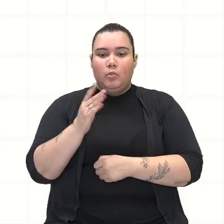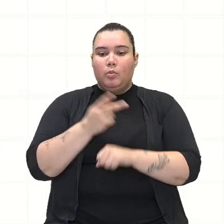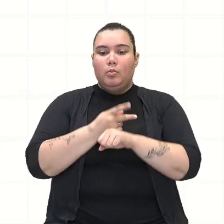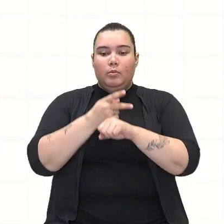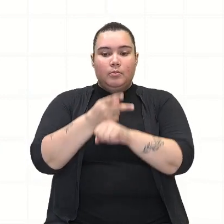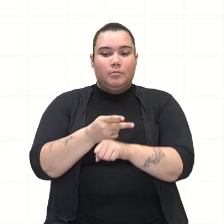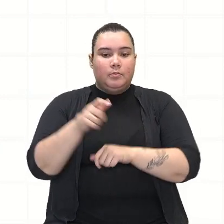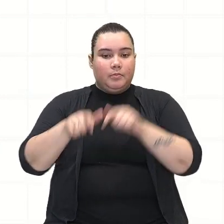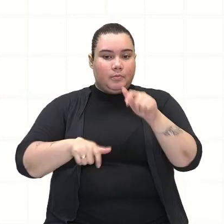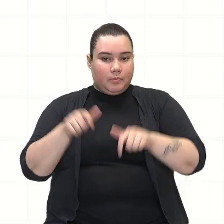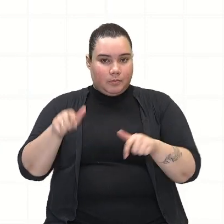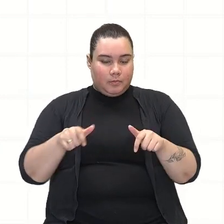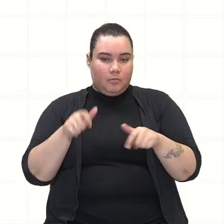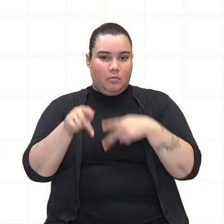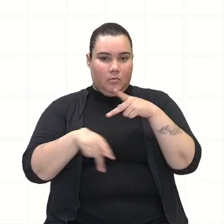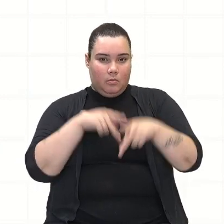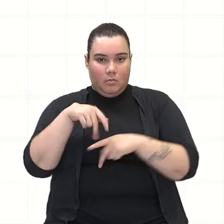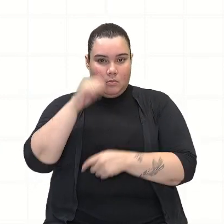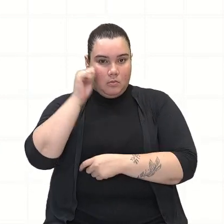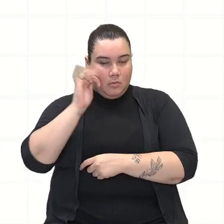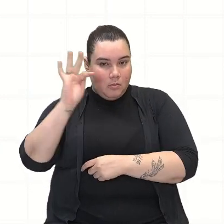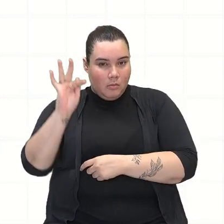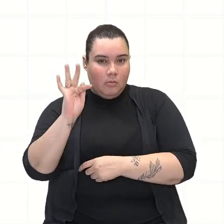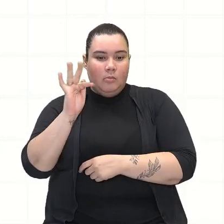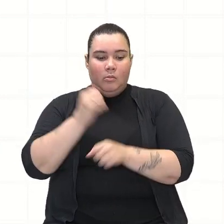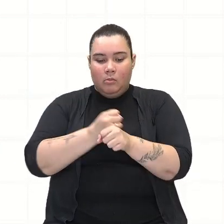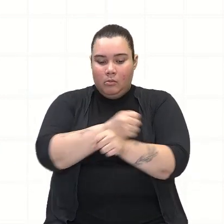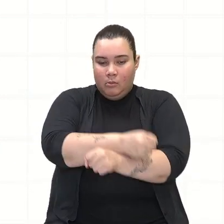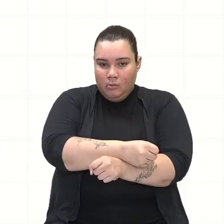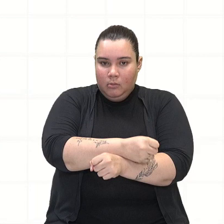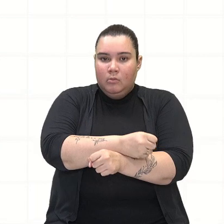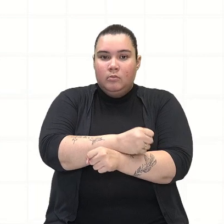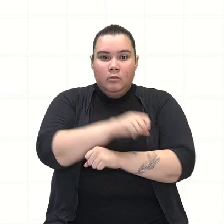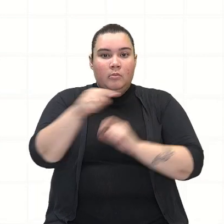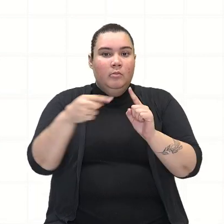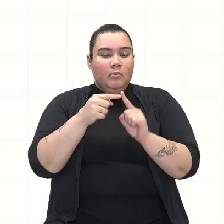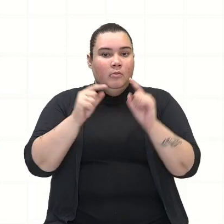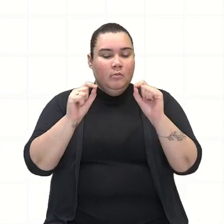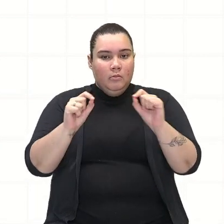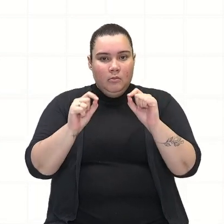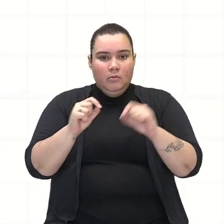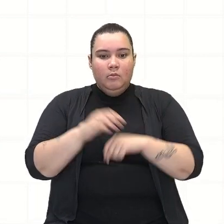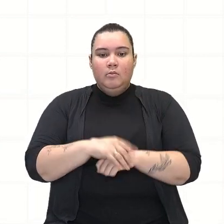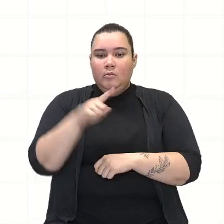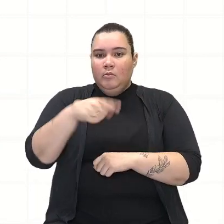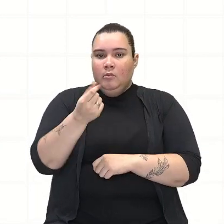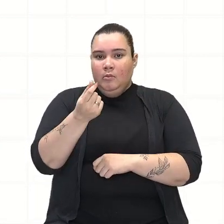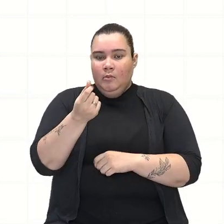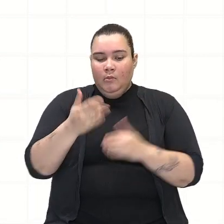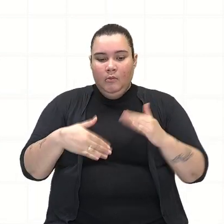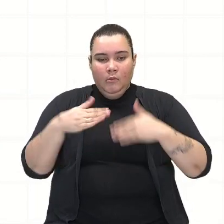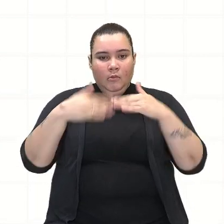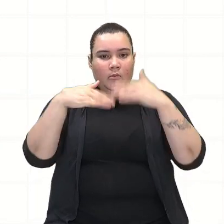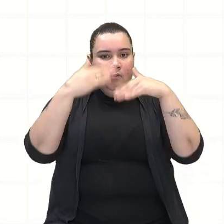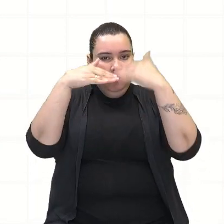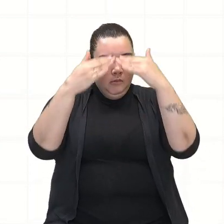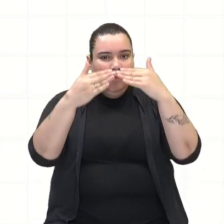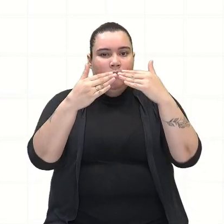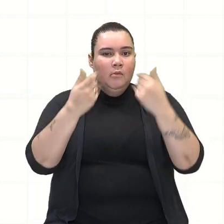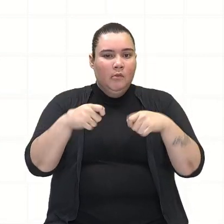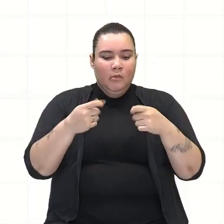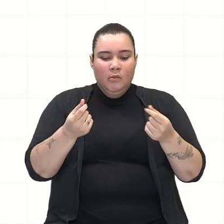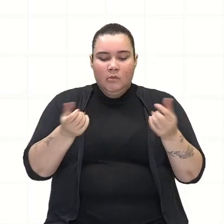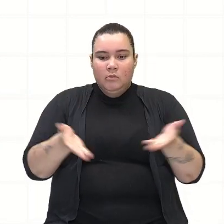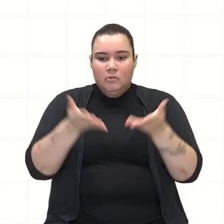desses escravizados dos africanos, já que são mercadorias, o objetivo é a rentabilidade, então eles vão em busca dessas